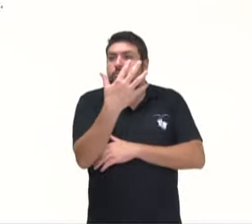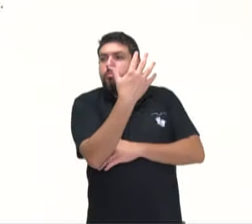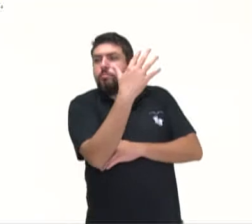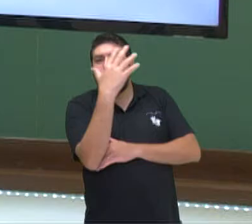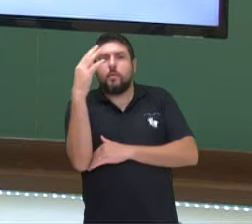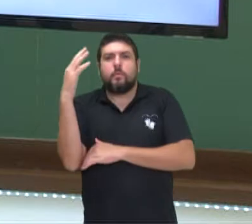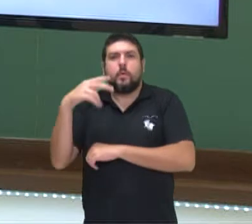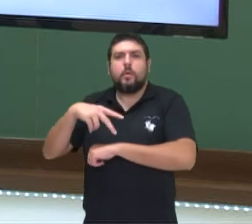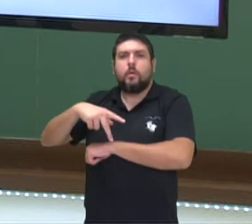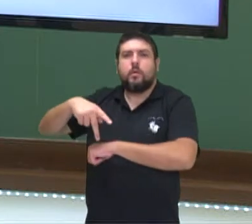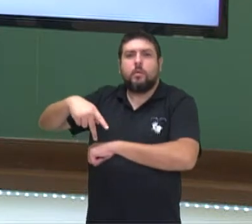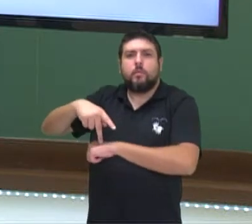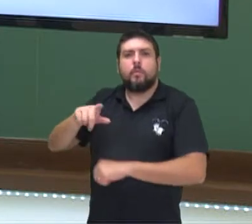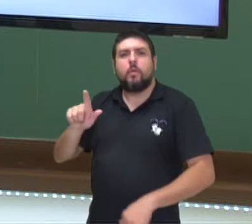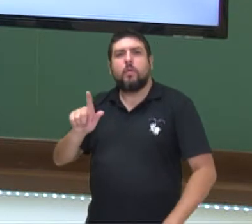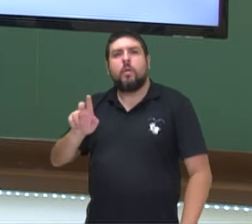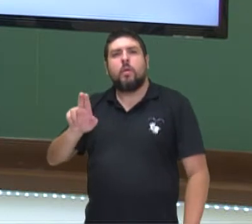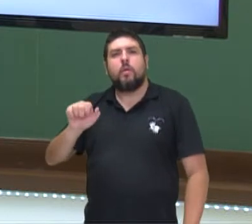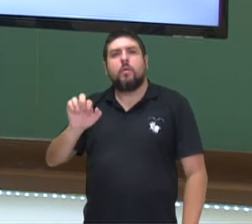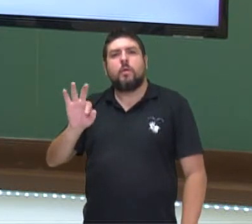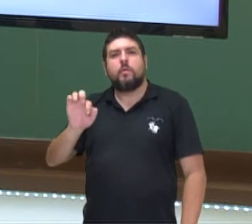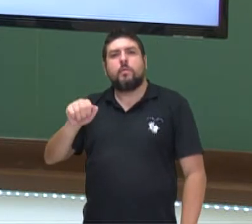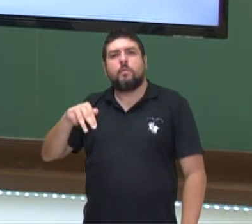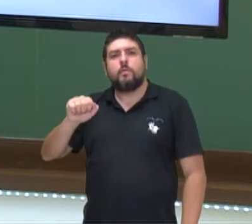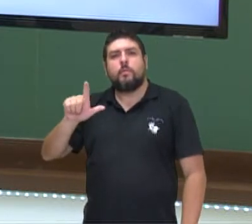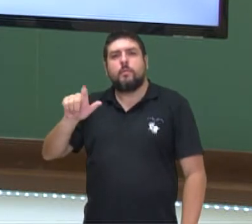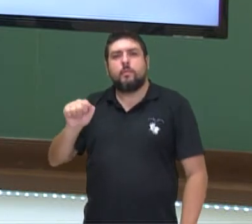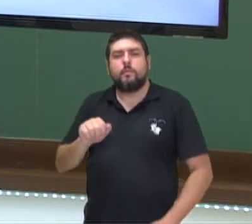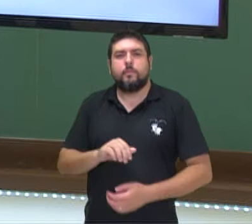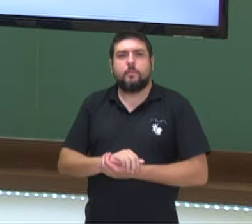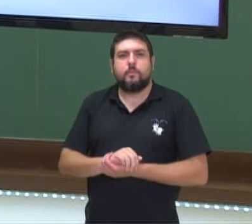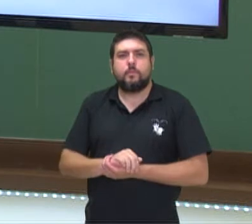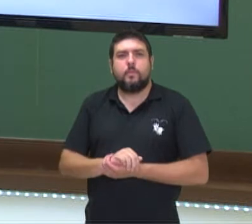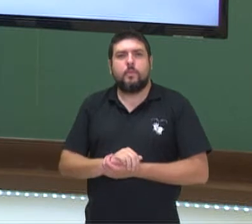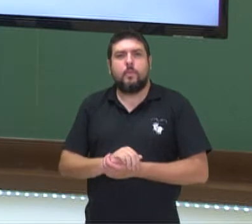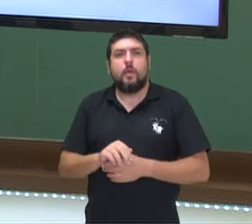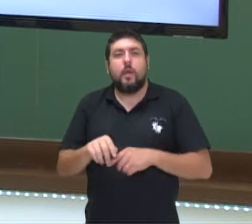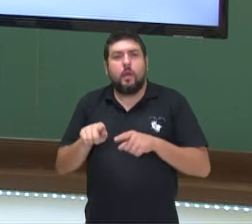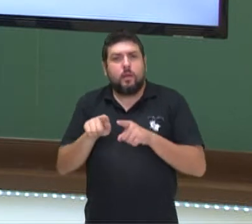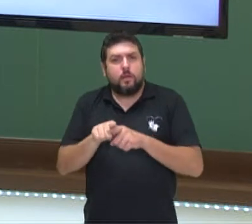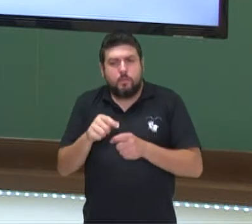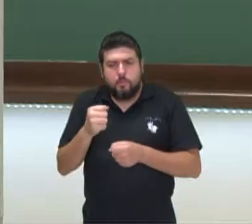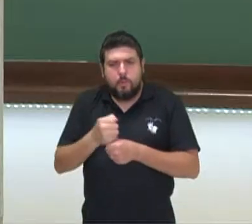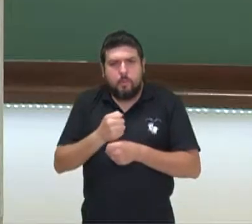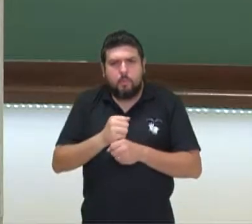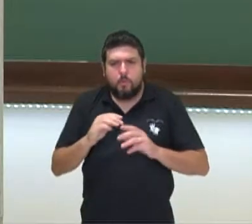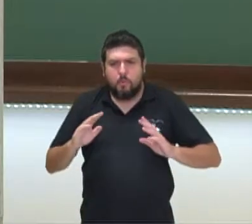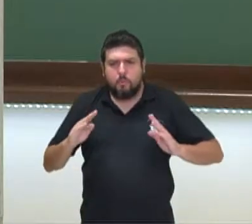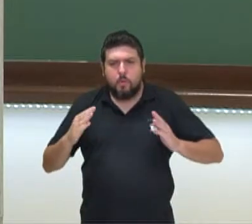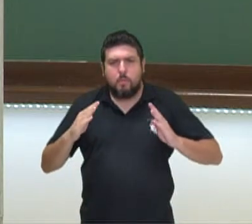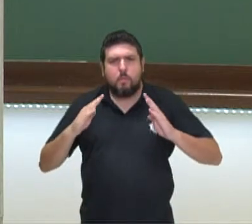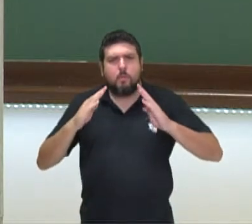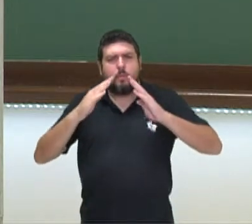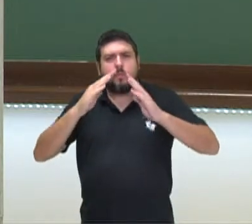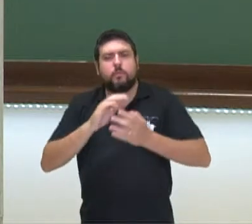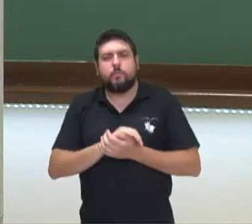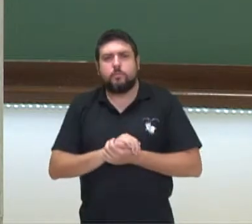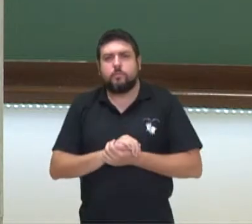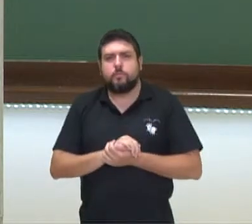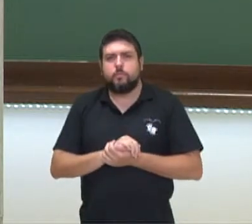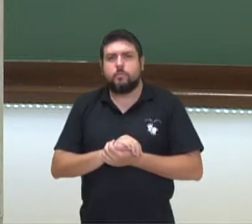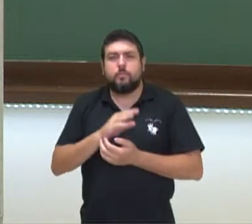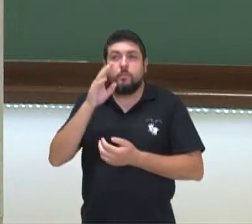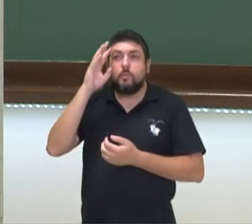Então ele tem aí a sua representação arquitetônica, também em forma piramidal. Essa ideia de que as pirâmides